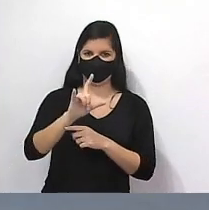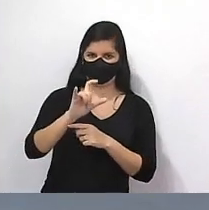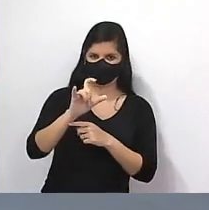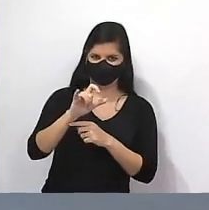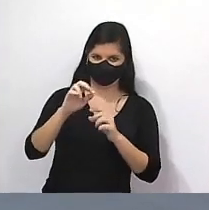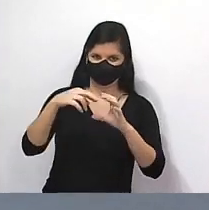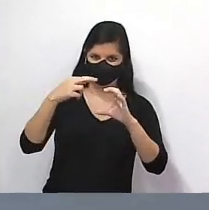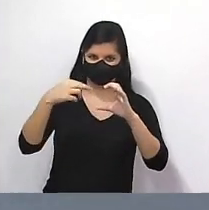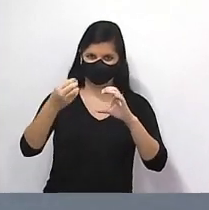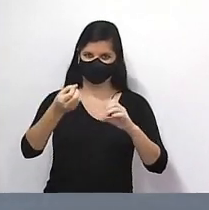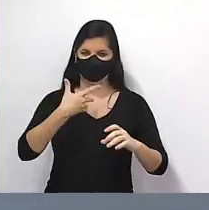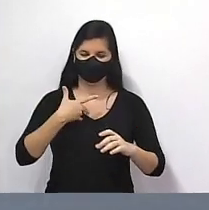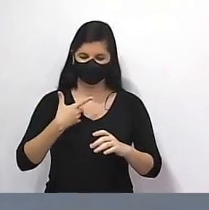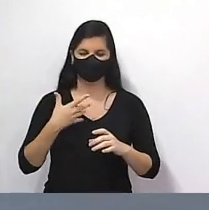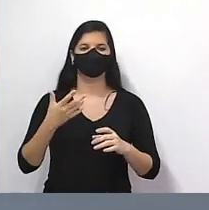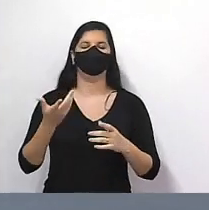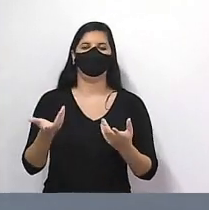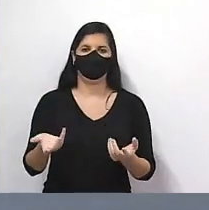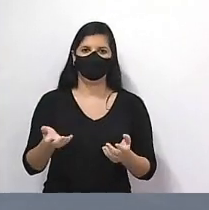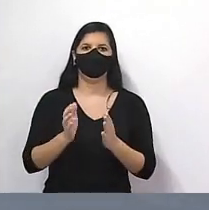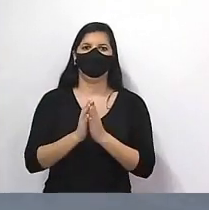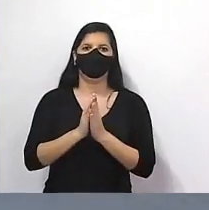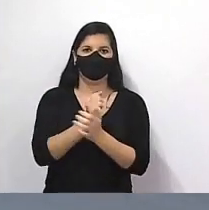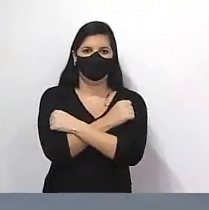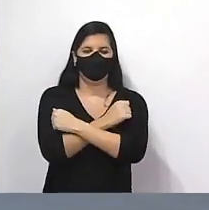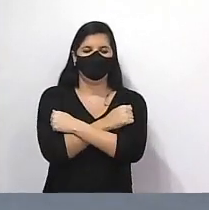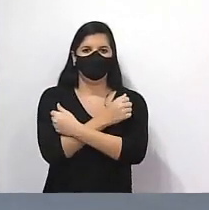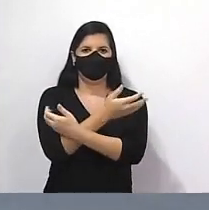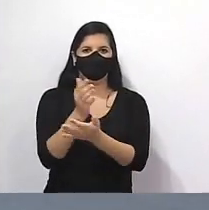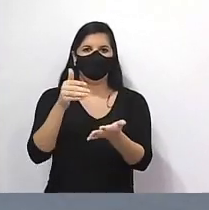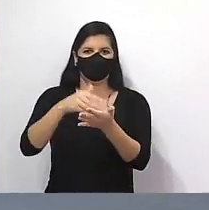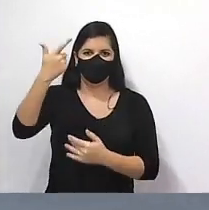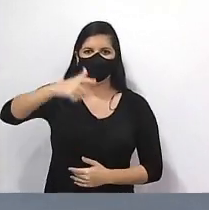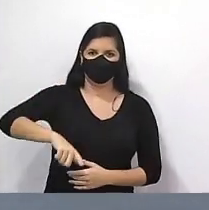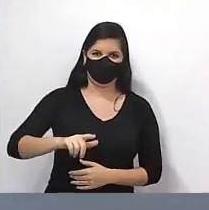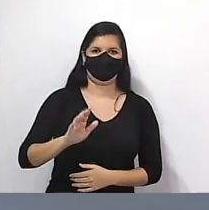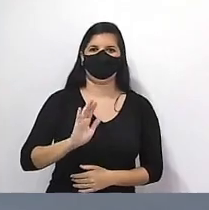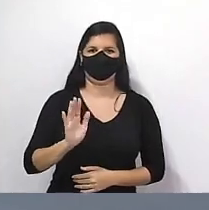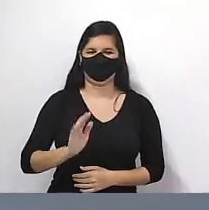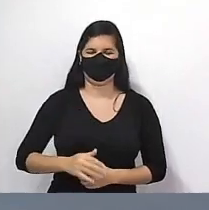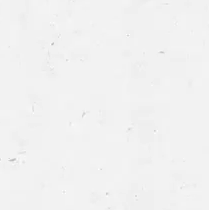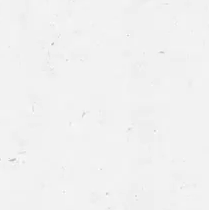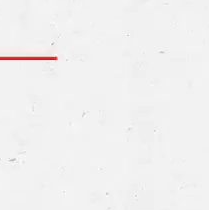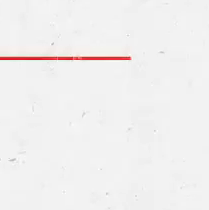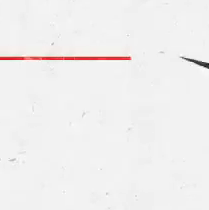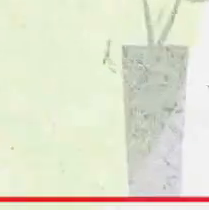na Transmissão, tudo junto sem acento. Um forte abraço, até a próxima videoaula. Tchau,